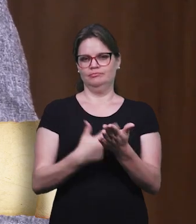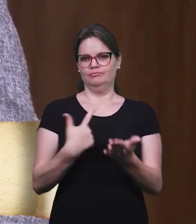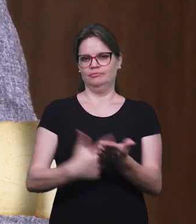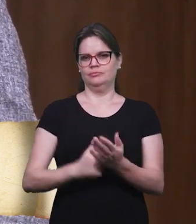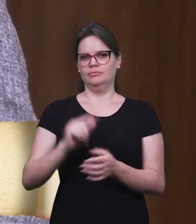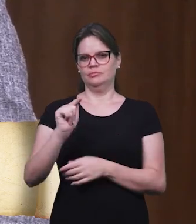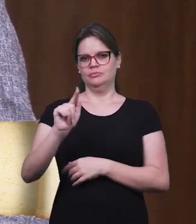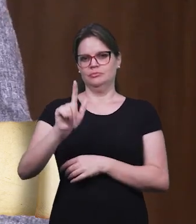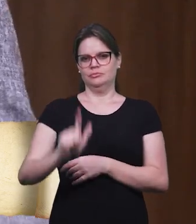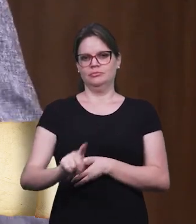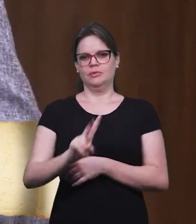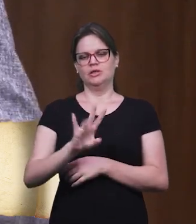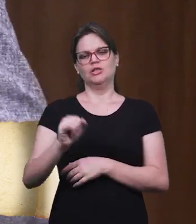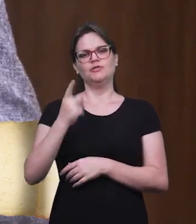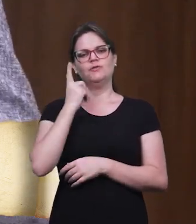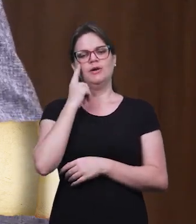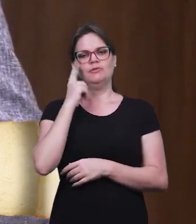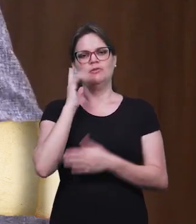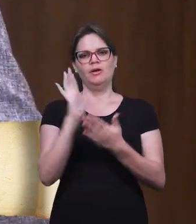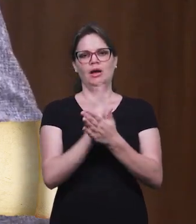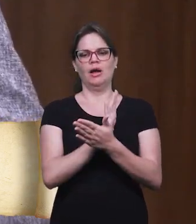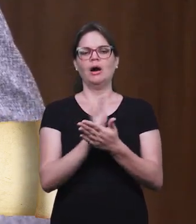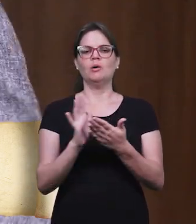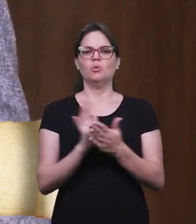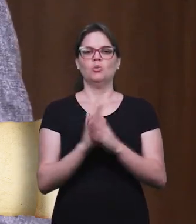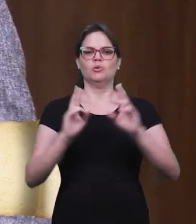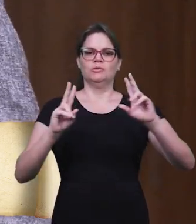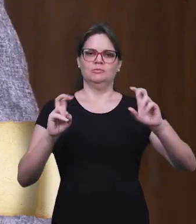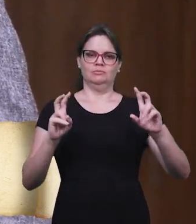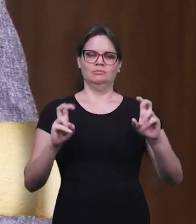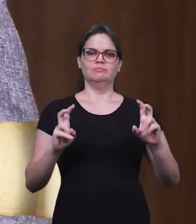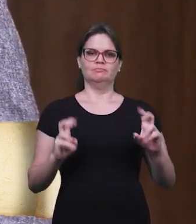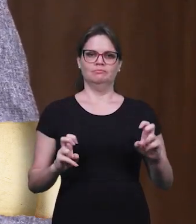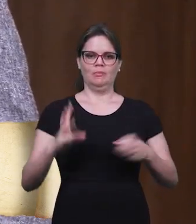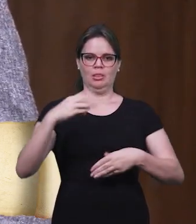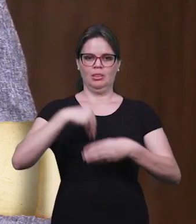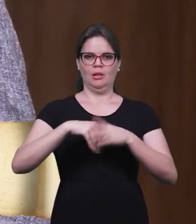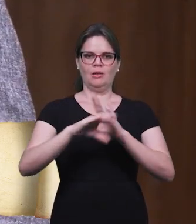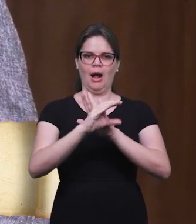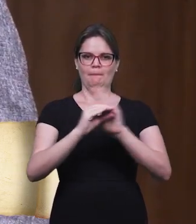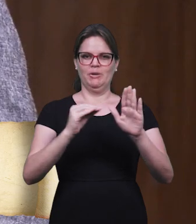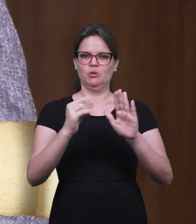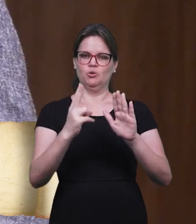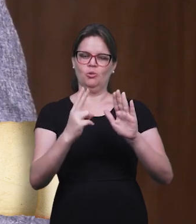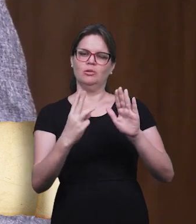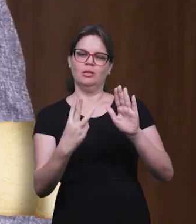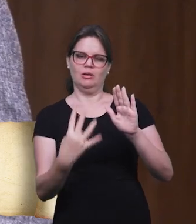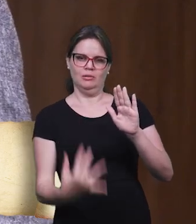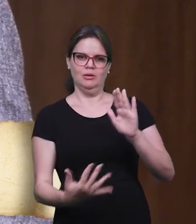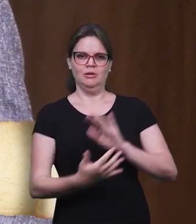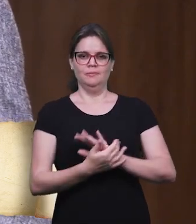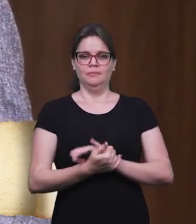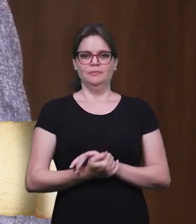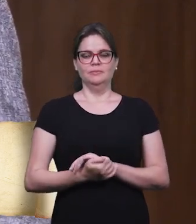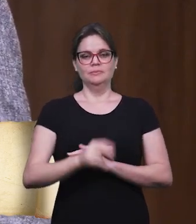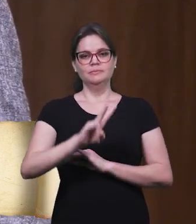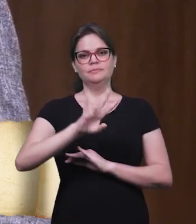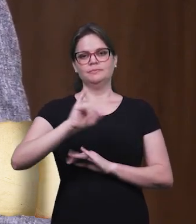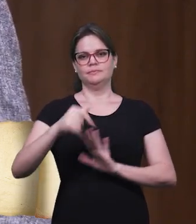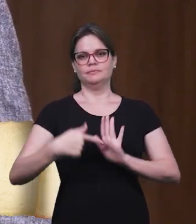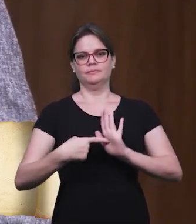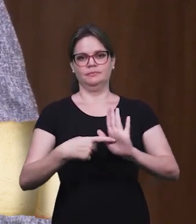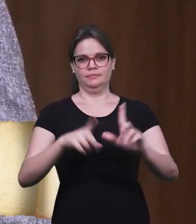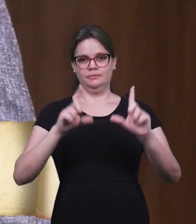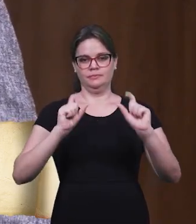muito de um episódio importante, que é o Concílio de Jerusalém. Paulo